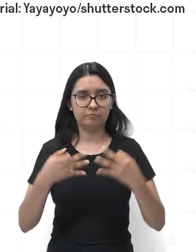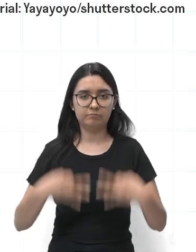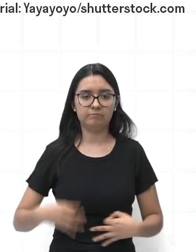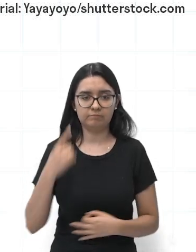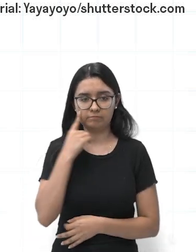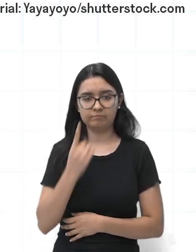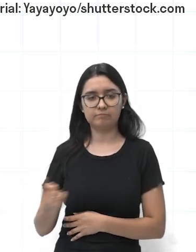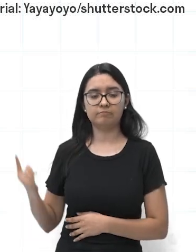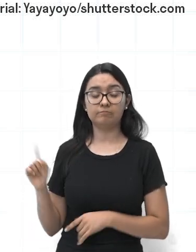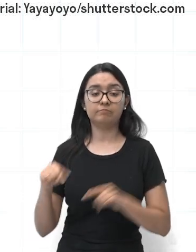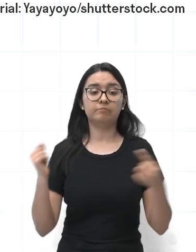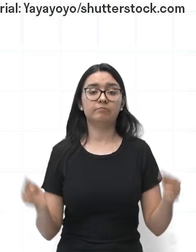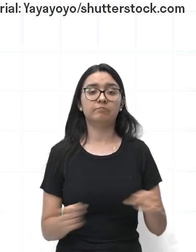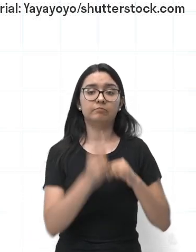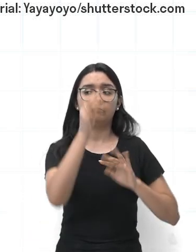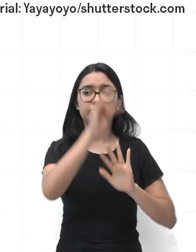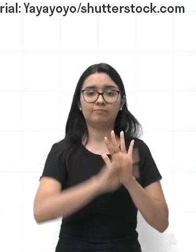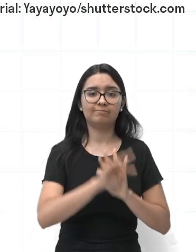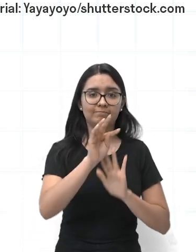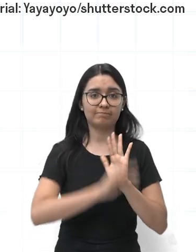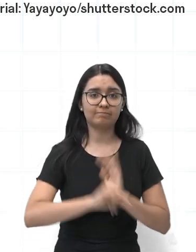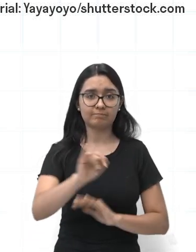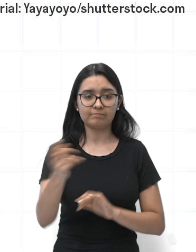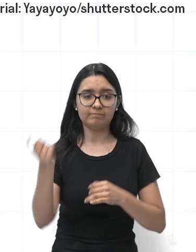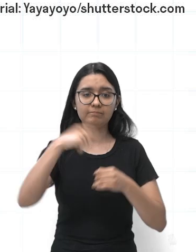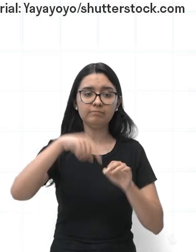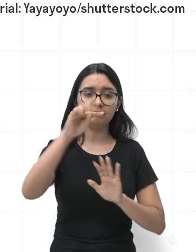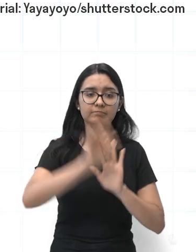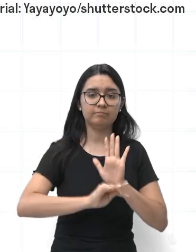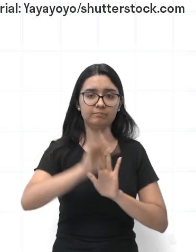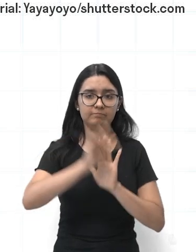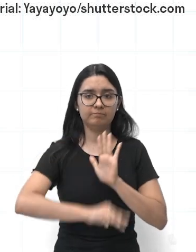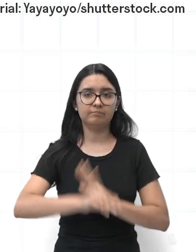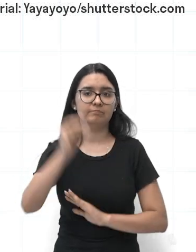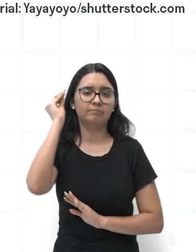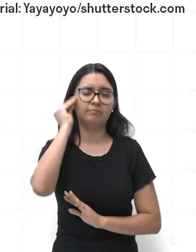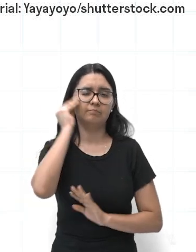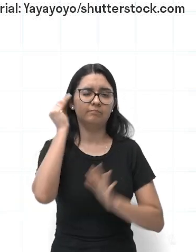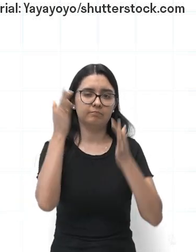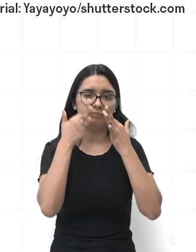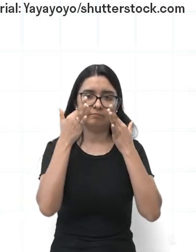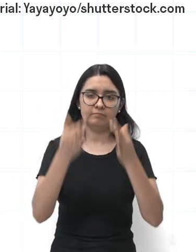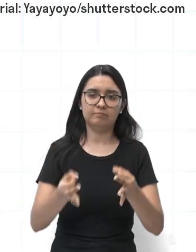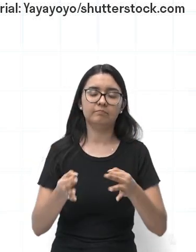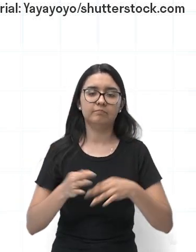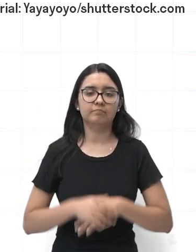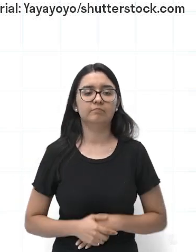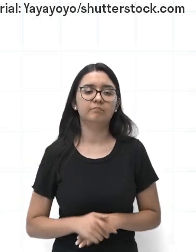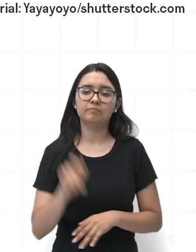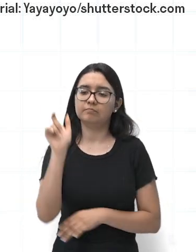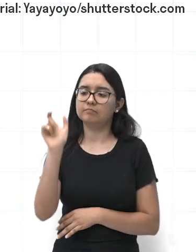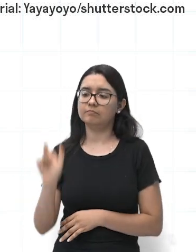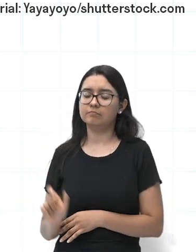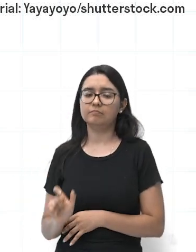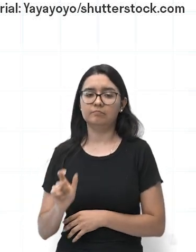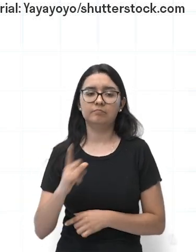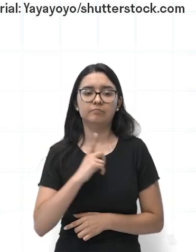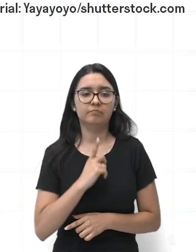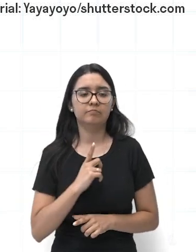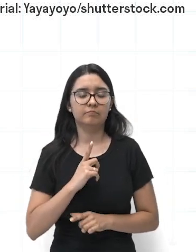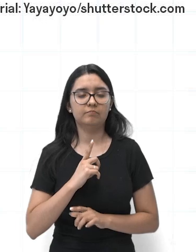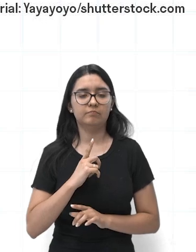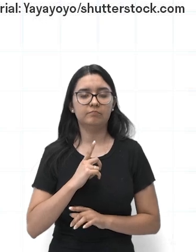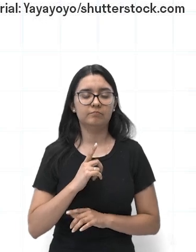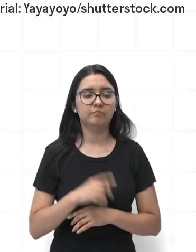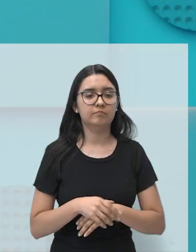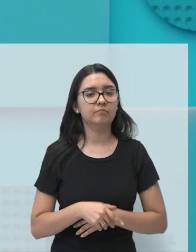certo? Então, de acordo com o texto, se você voltar lá para o texto, prestar atenção nessas palavras que tem aí no